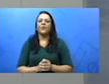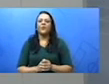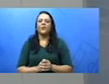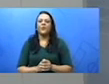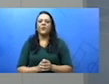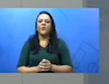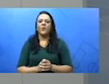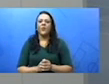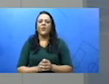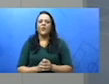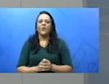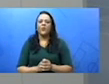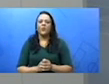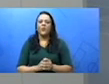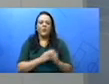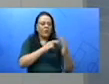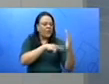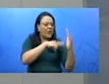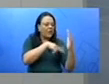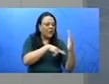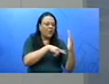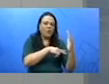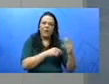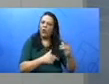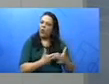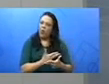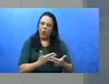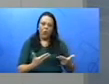uma circunstância de leitura.